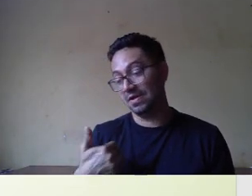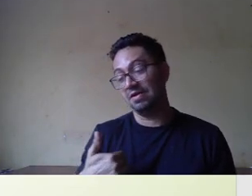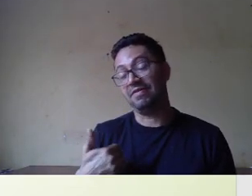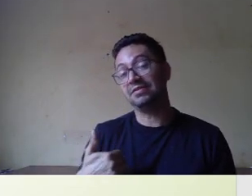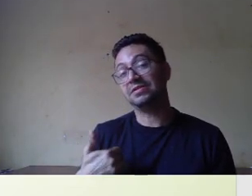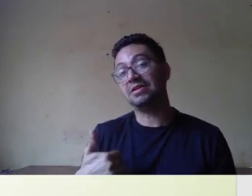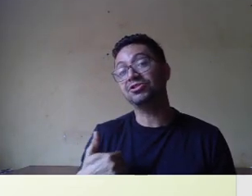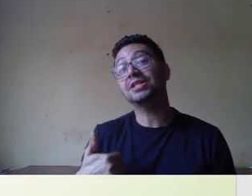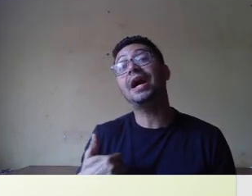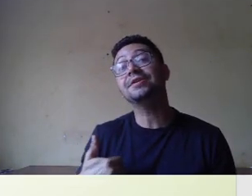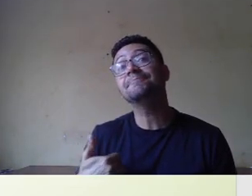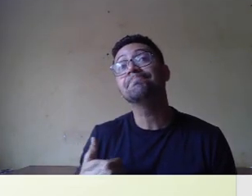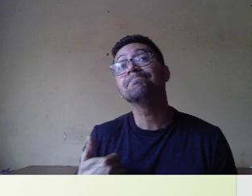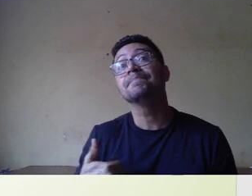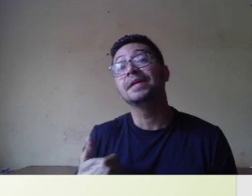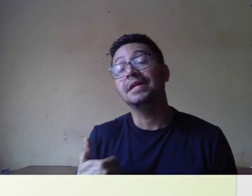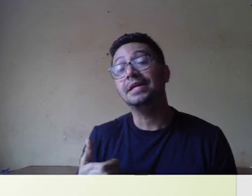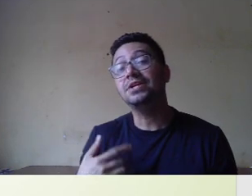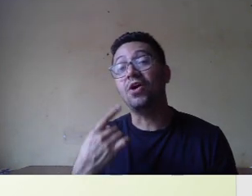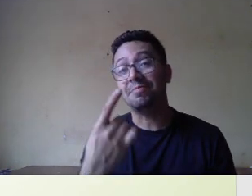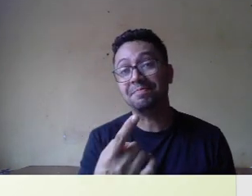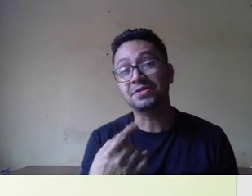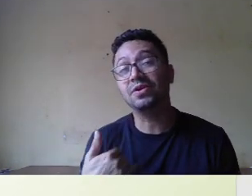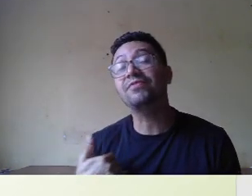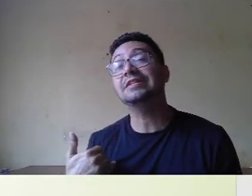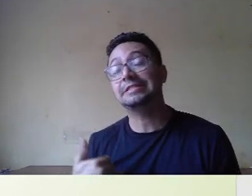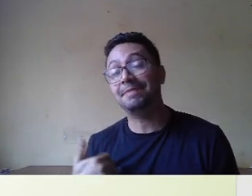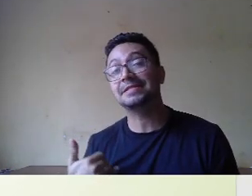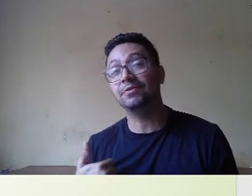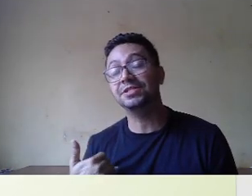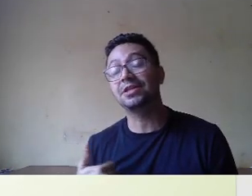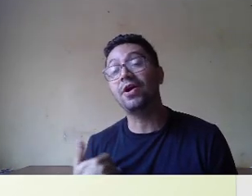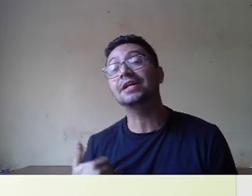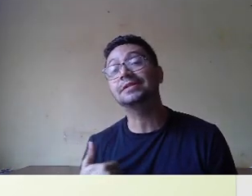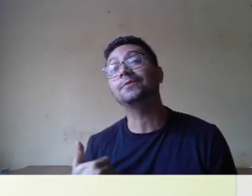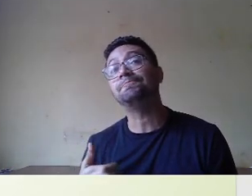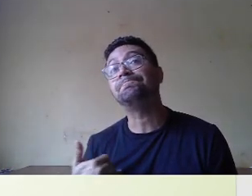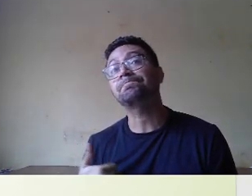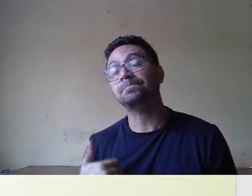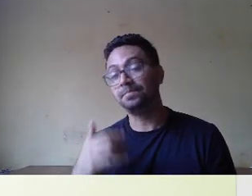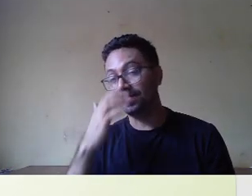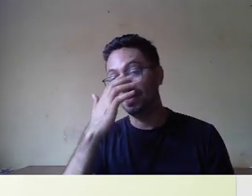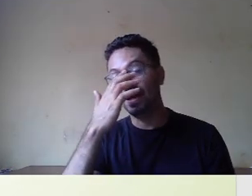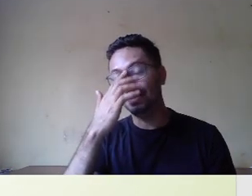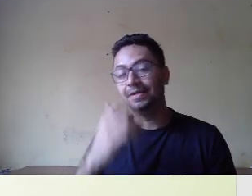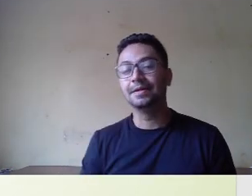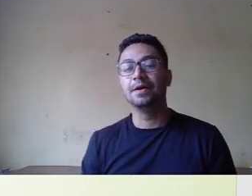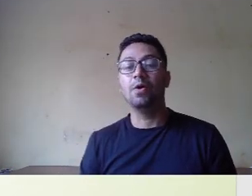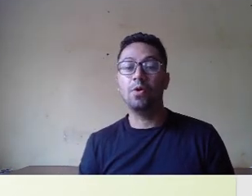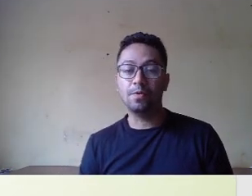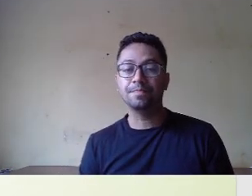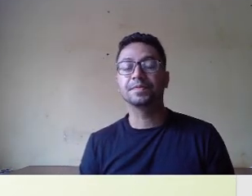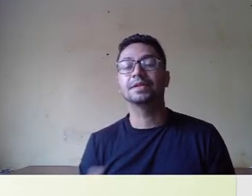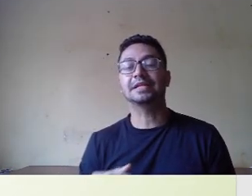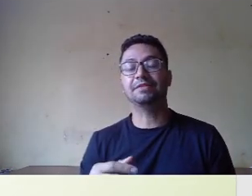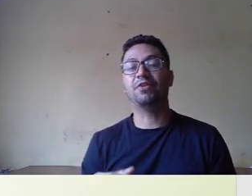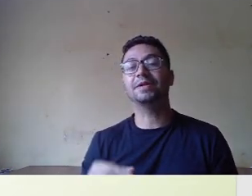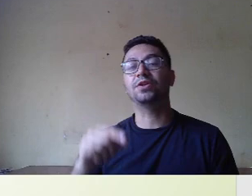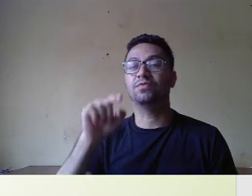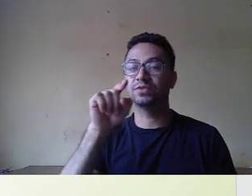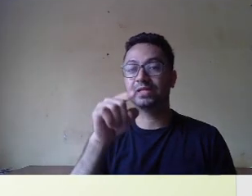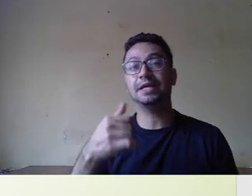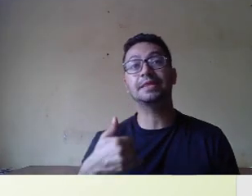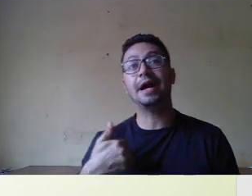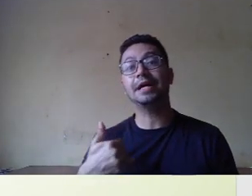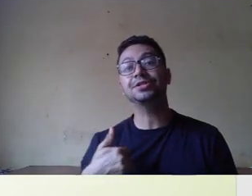ó, faz o sinal de idade e olha para a pessoa e faz a expressão de interrogação, né? Ou dessa forma